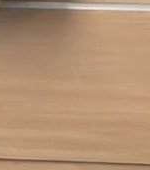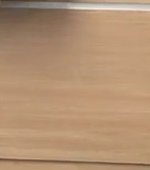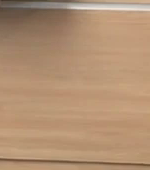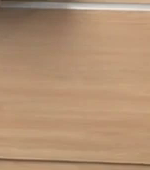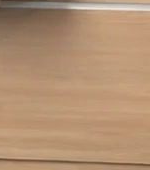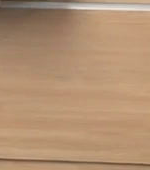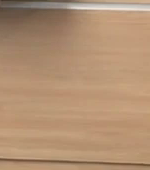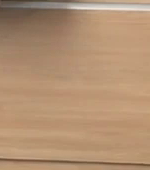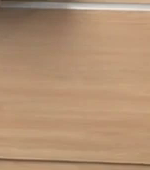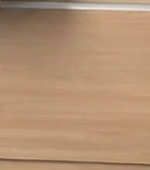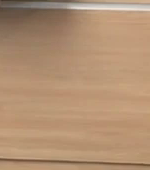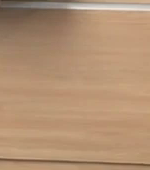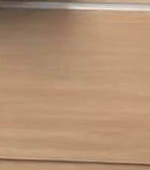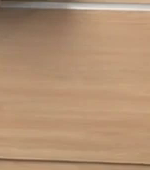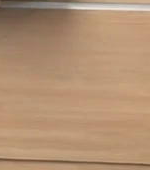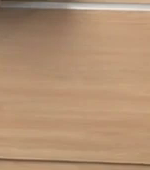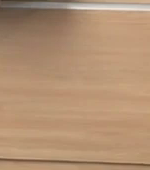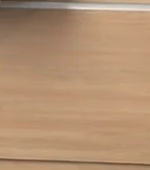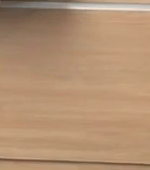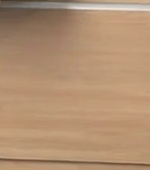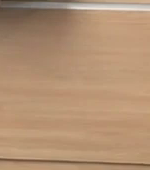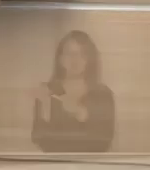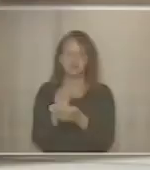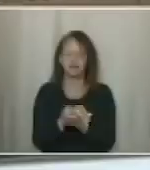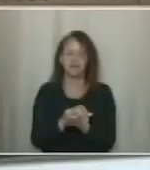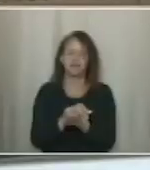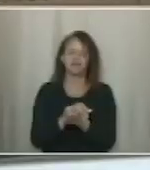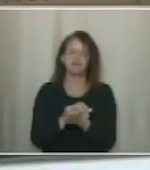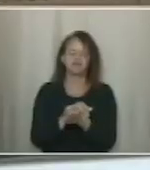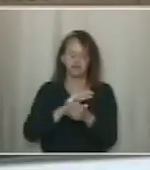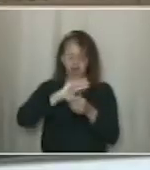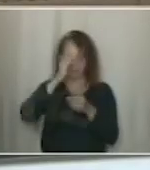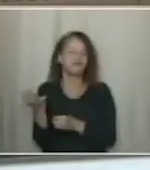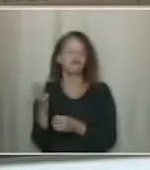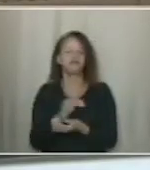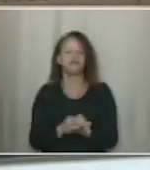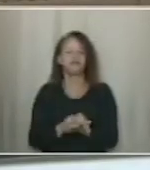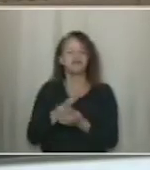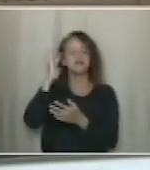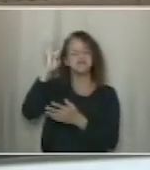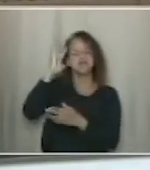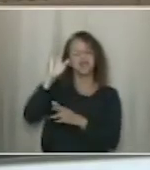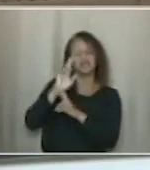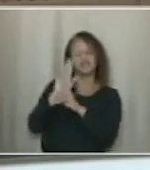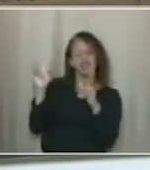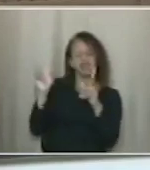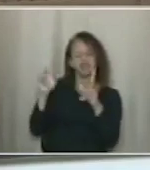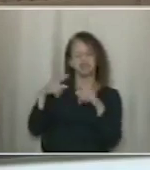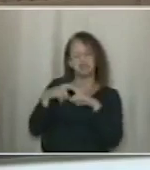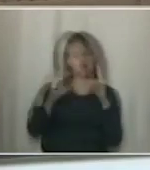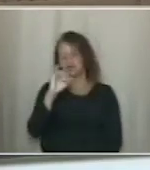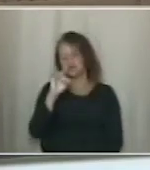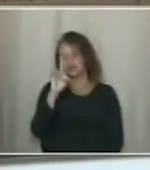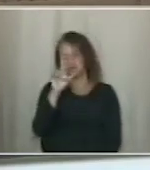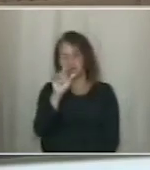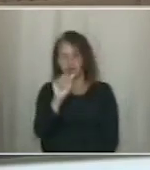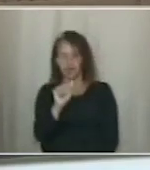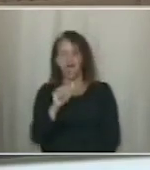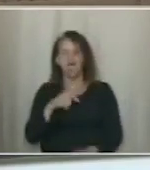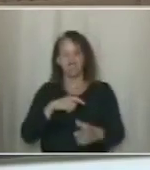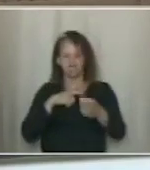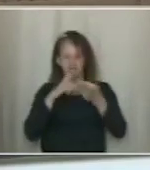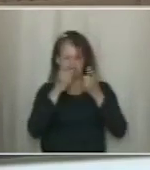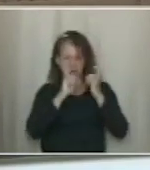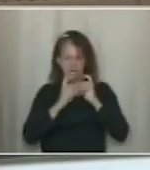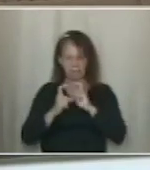da posição contrária à criação da frente é isso é pensar diferente mas esse respeita a Cida a gente